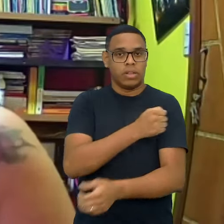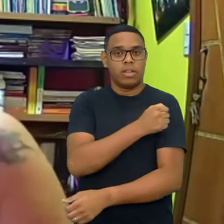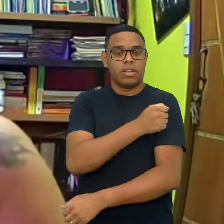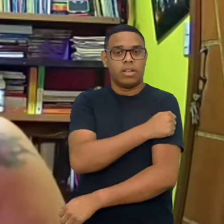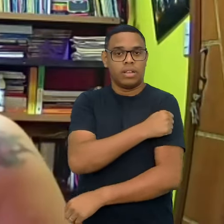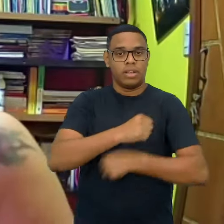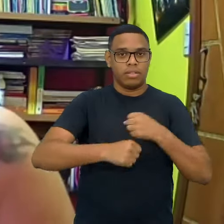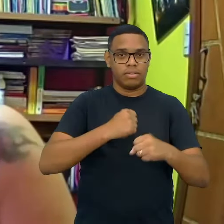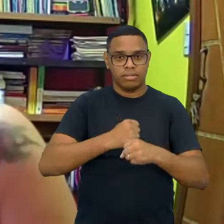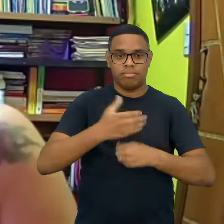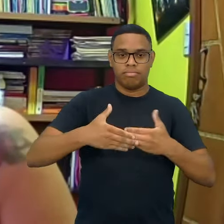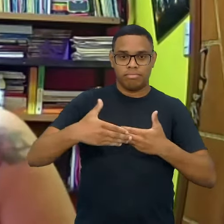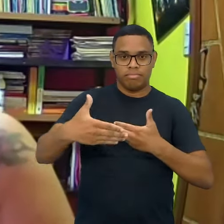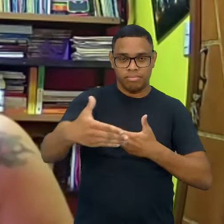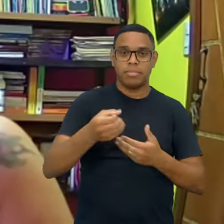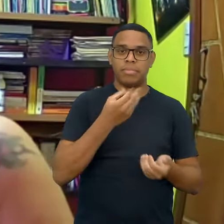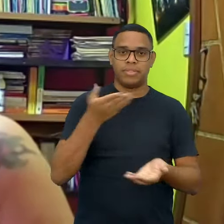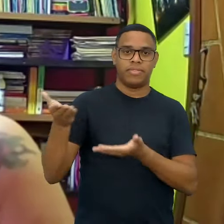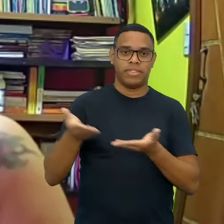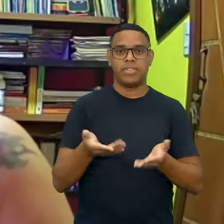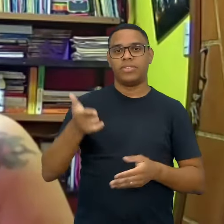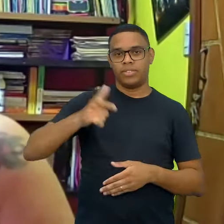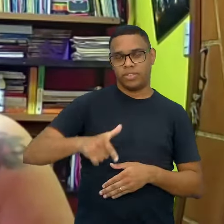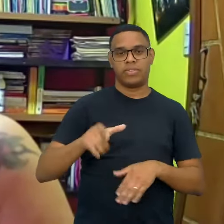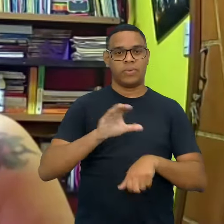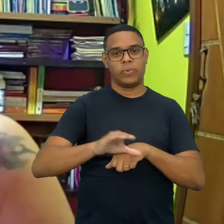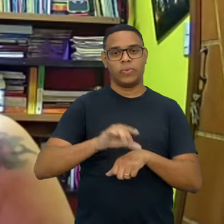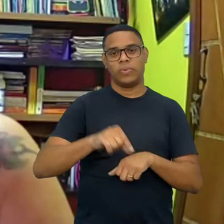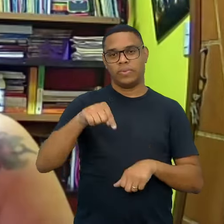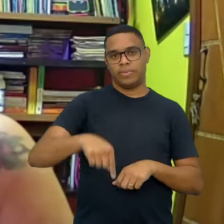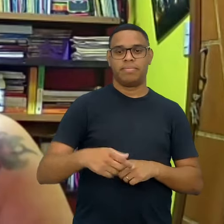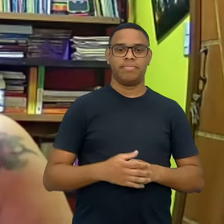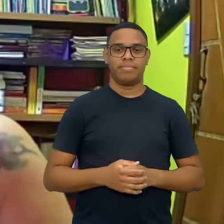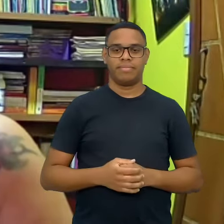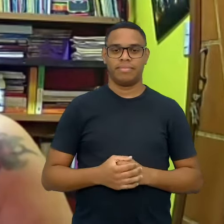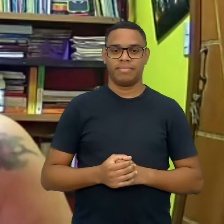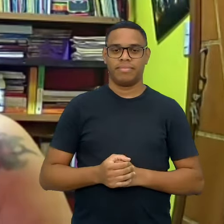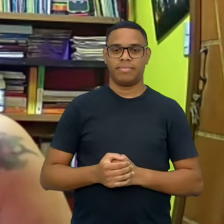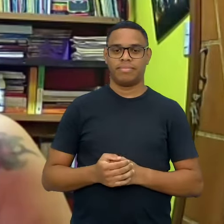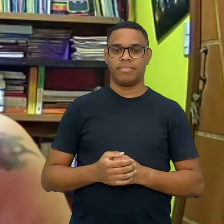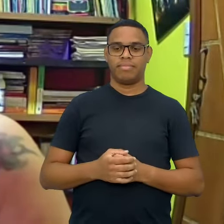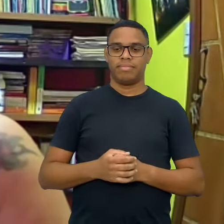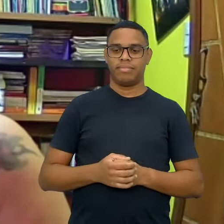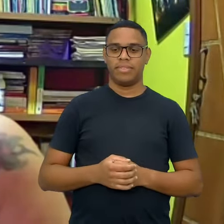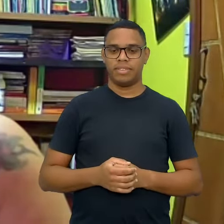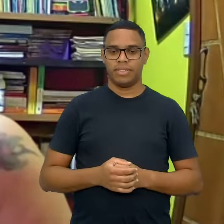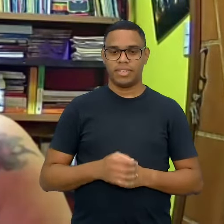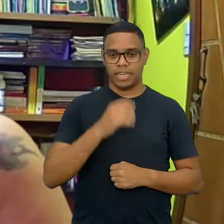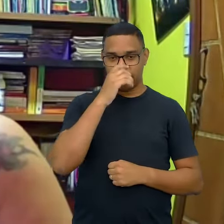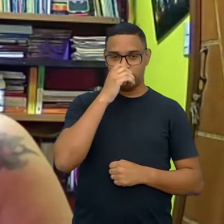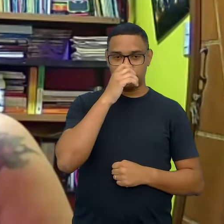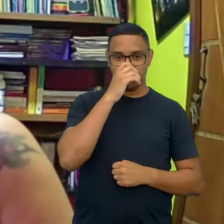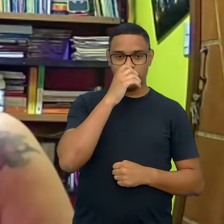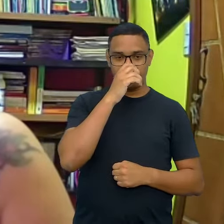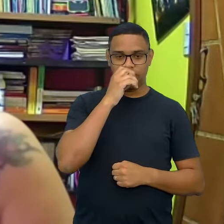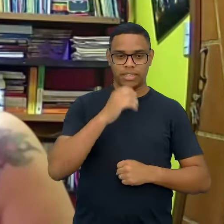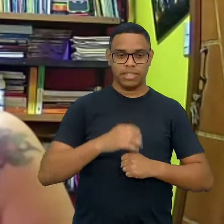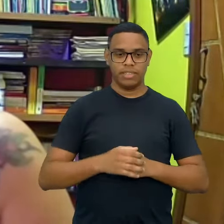seguinte. Então, sejam todos bem-vindos a mais uma formação. Vou compartilhar minha tela com vocês.